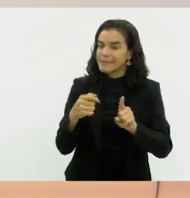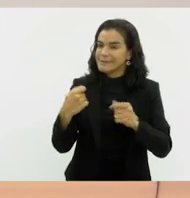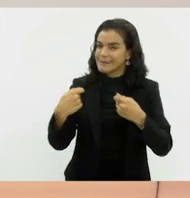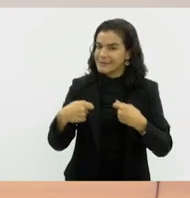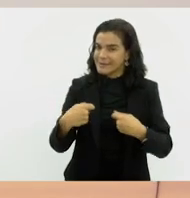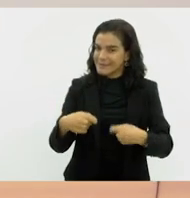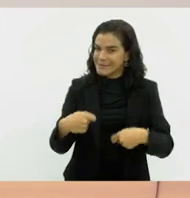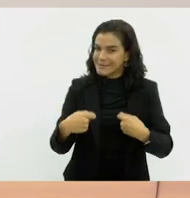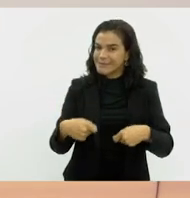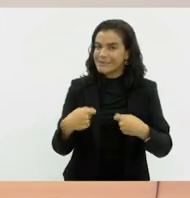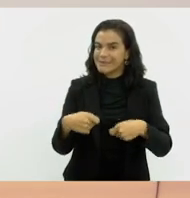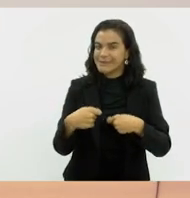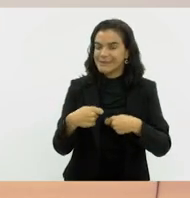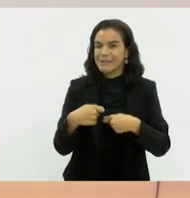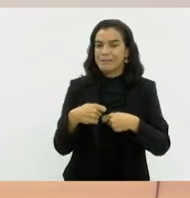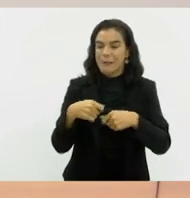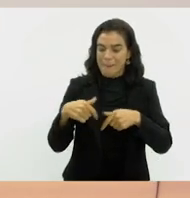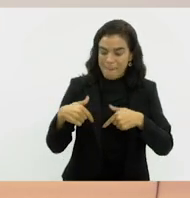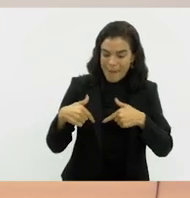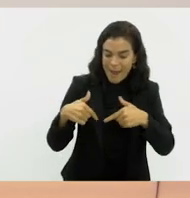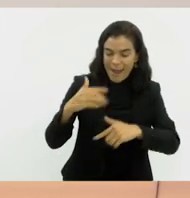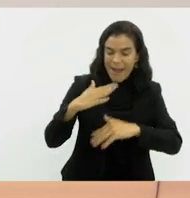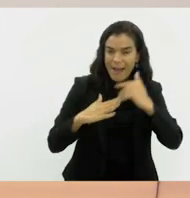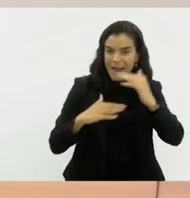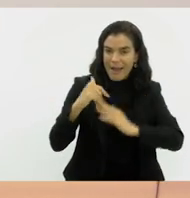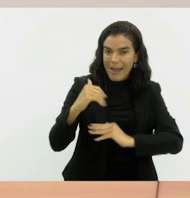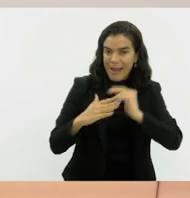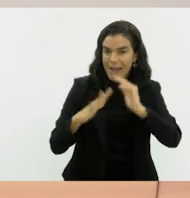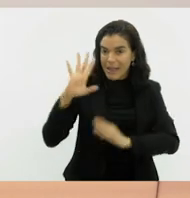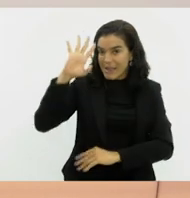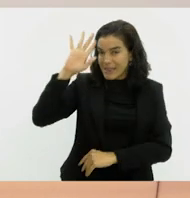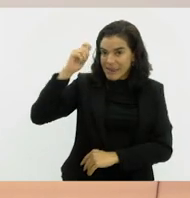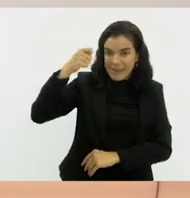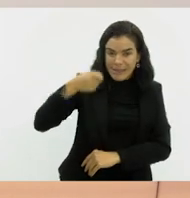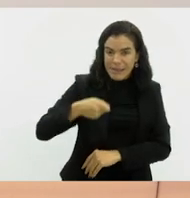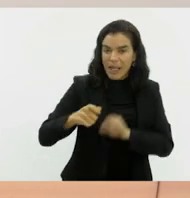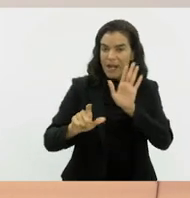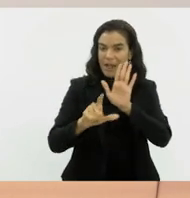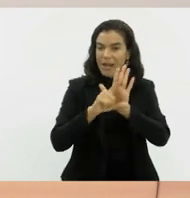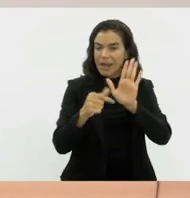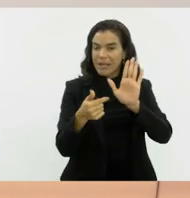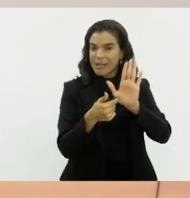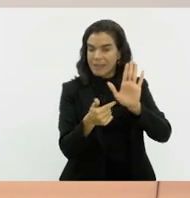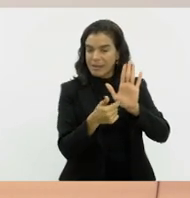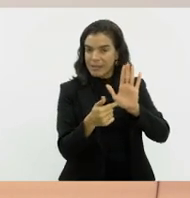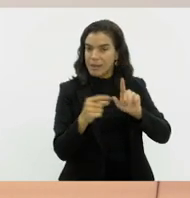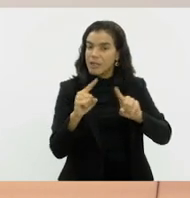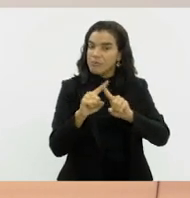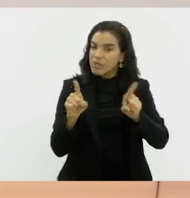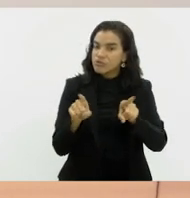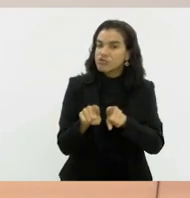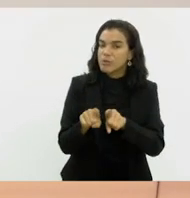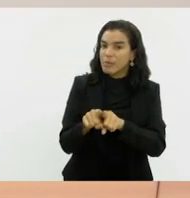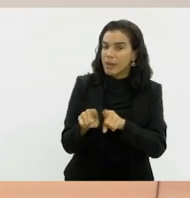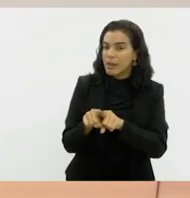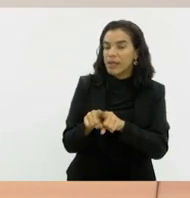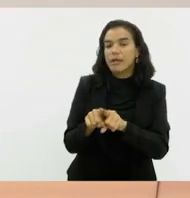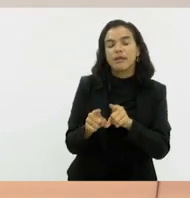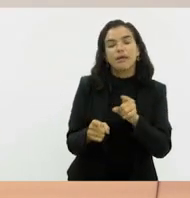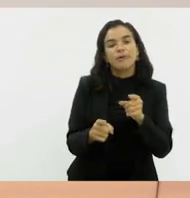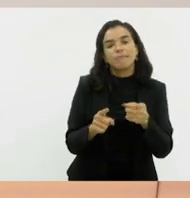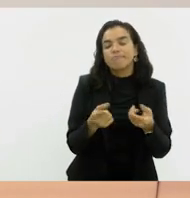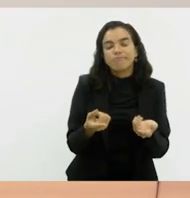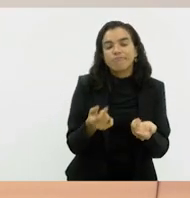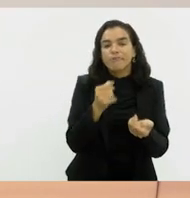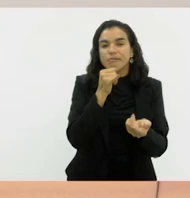não só colocar em prática algo que foi determinado por lei, mas também, se assim o for, fazer esse